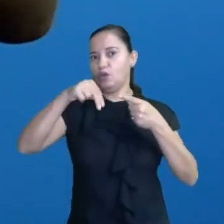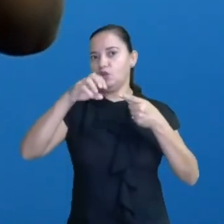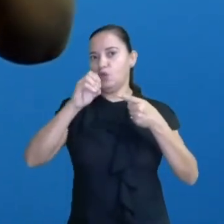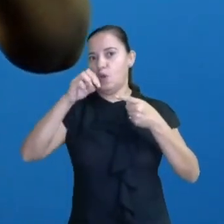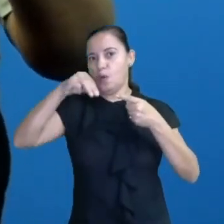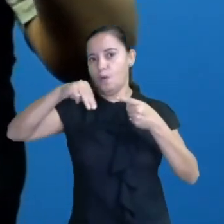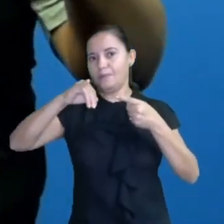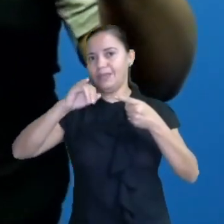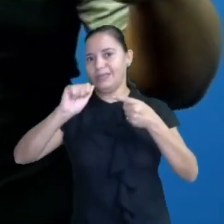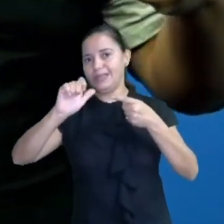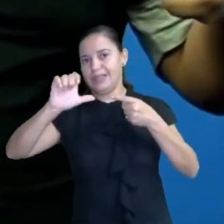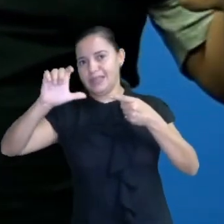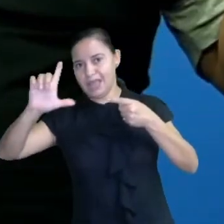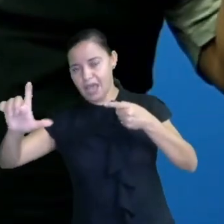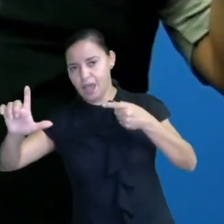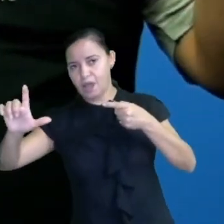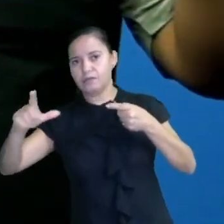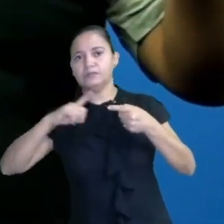Aumentativo ou diminutivo.